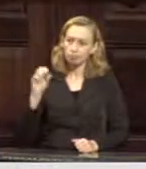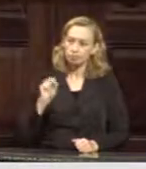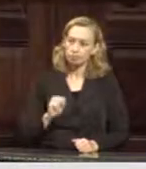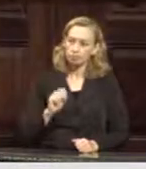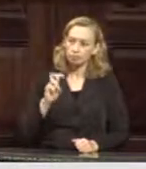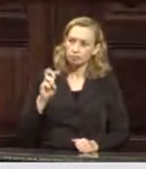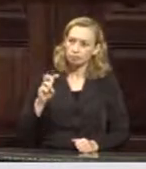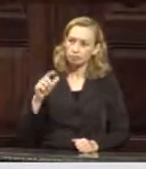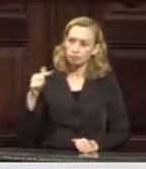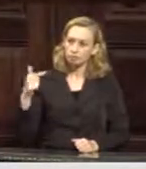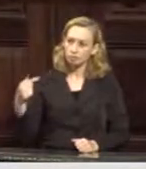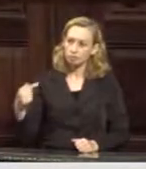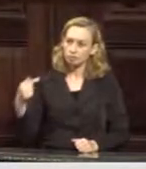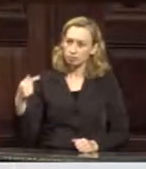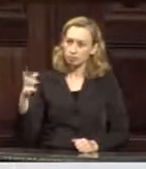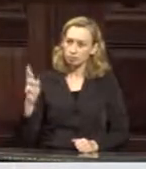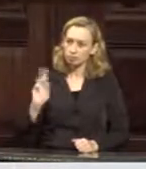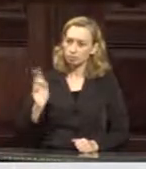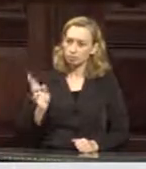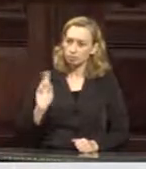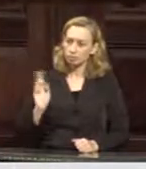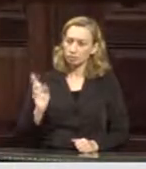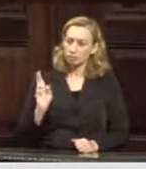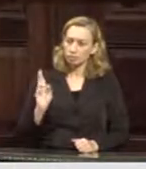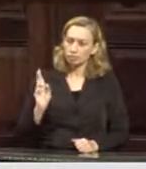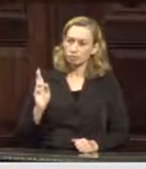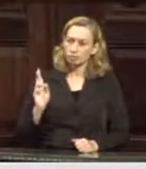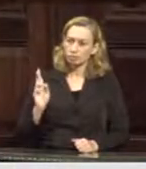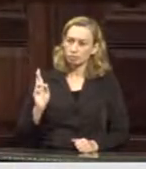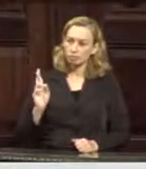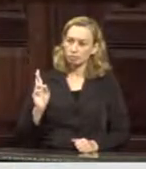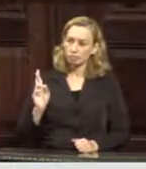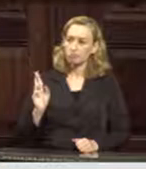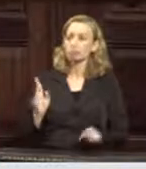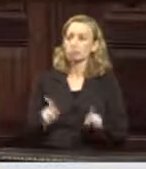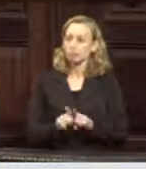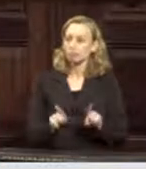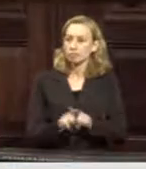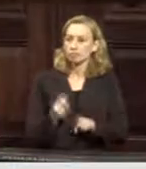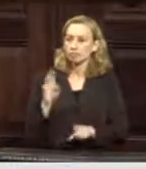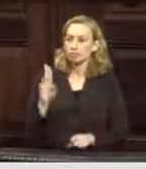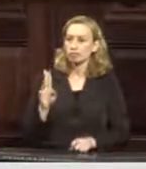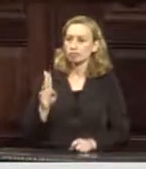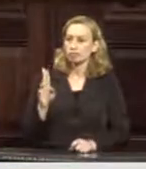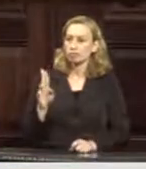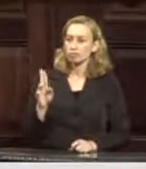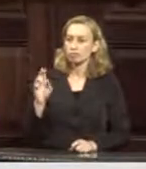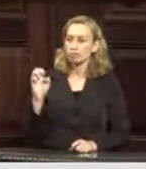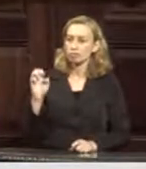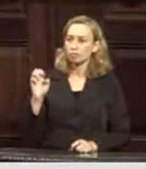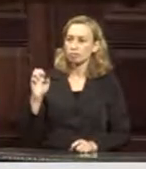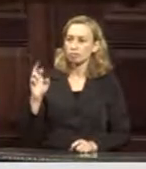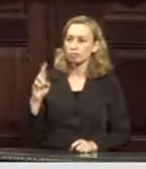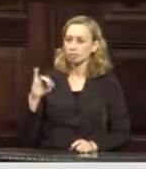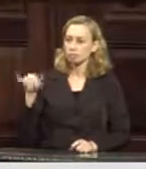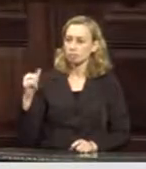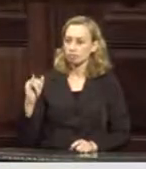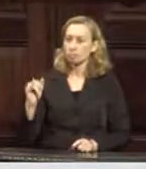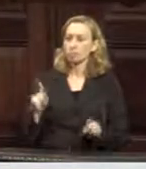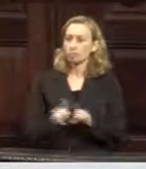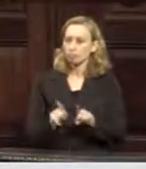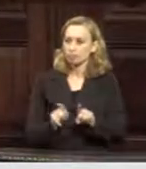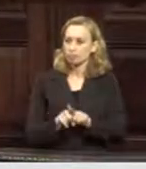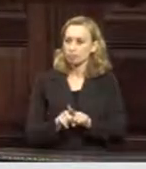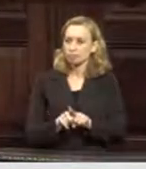R$ 795.857 de custeio, no primeiro trimestre de 2018. A UESO também acumula um déficit de custeio nesse primeiro trimestre